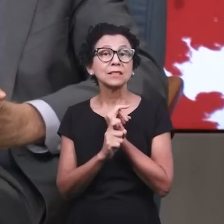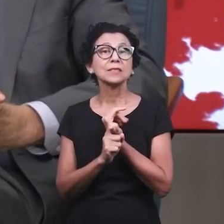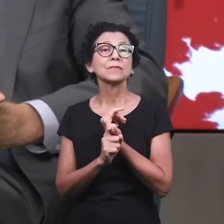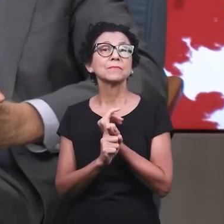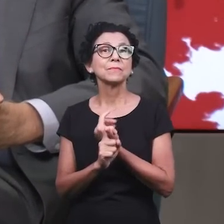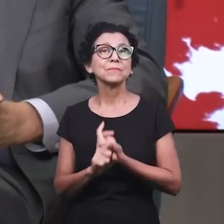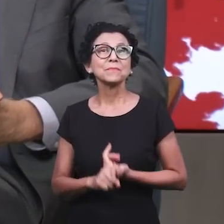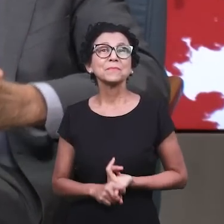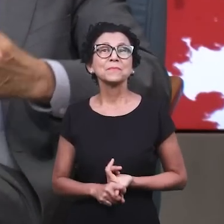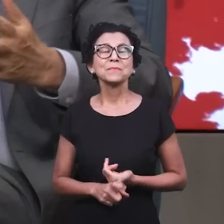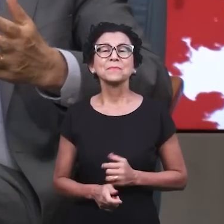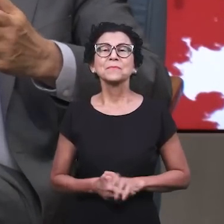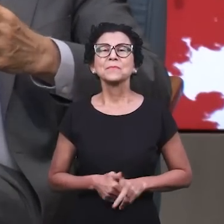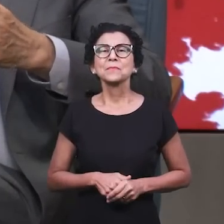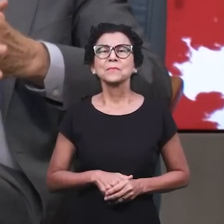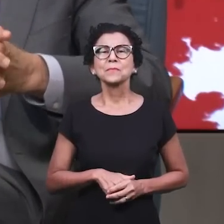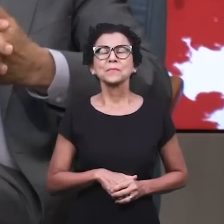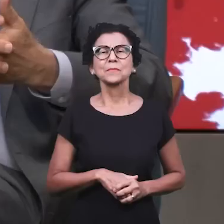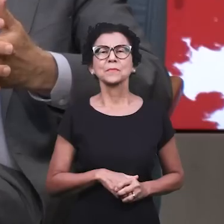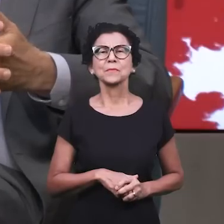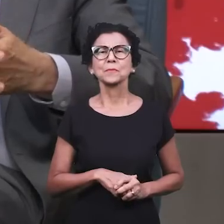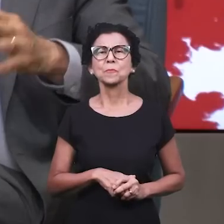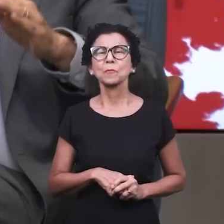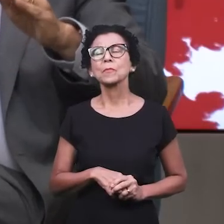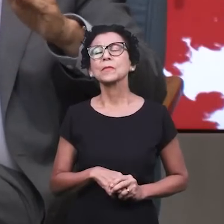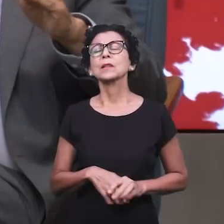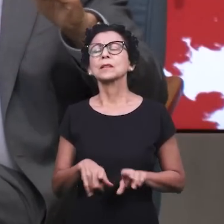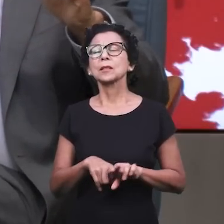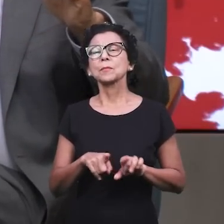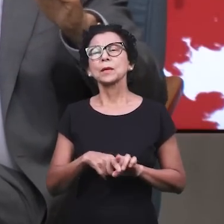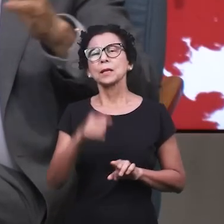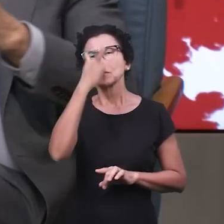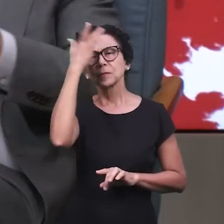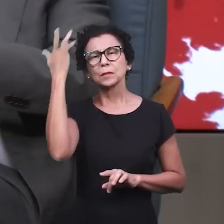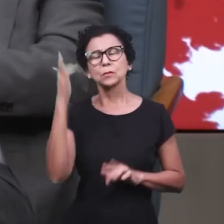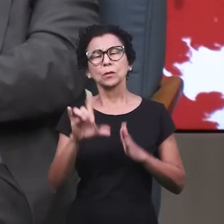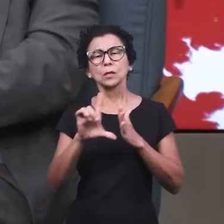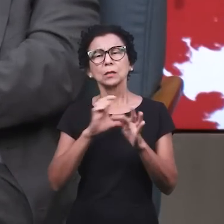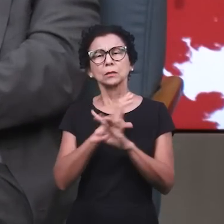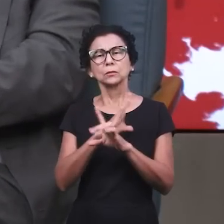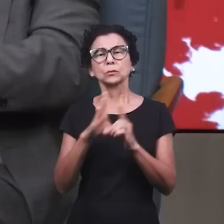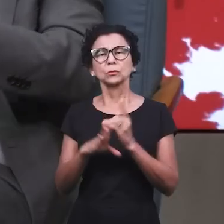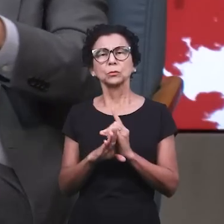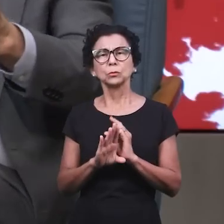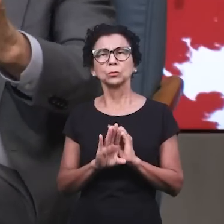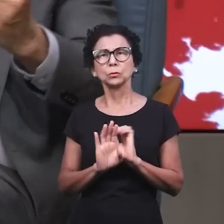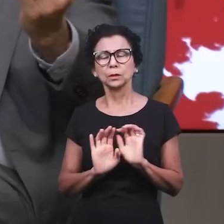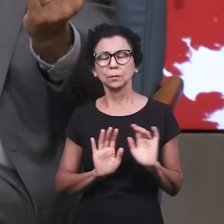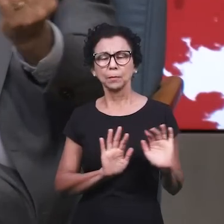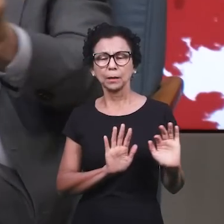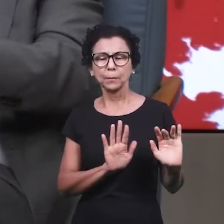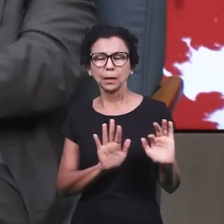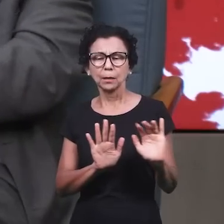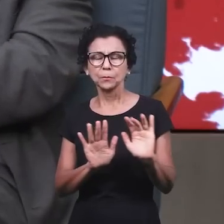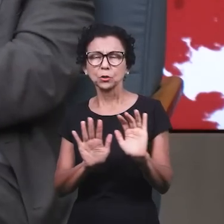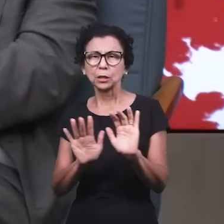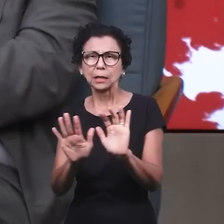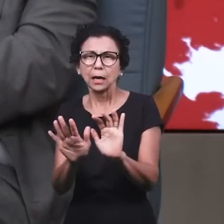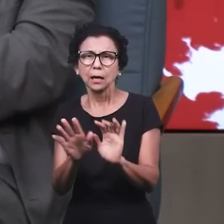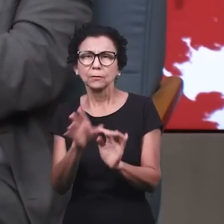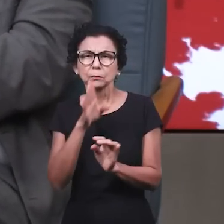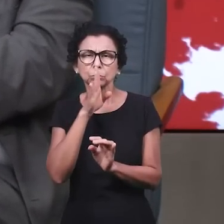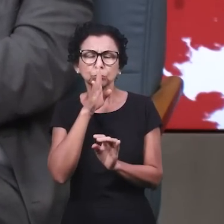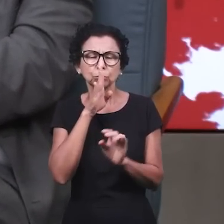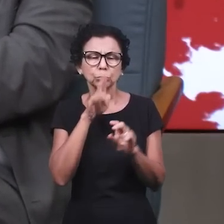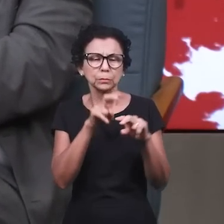vi irmãos que chegaram antes do culto, sentaram quietinho, ali aqueles irmãos que gostam de chegar antes do início